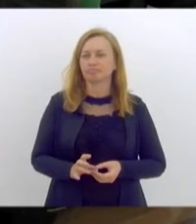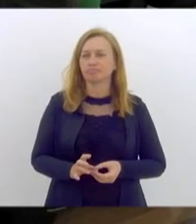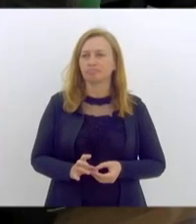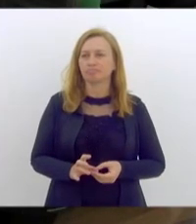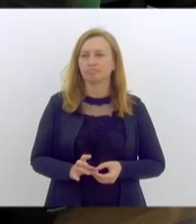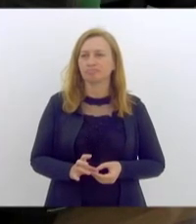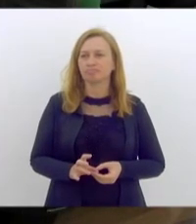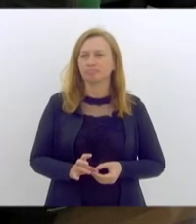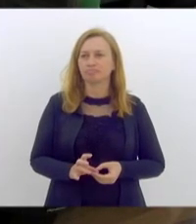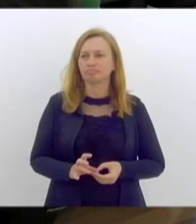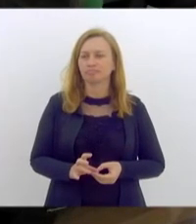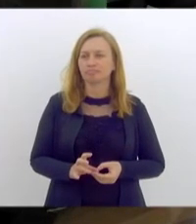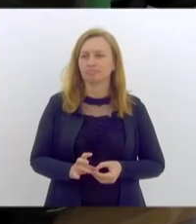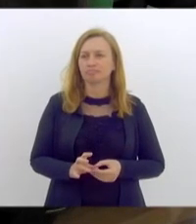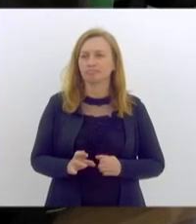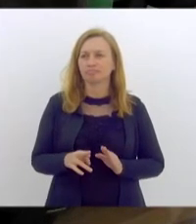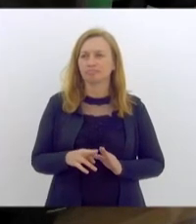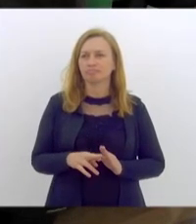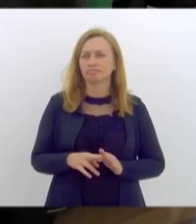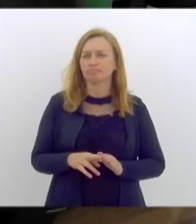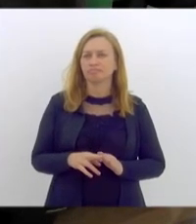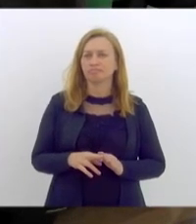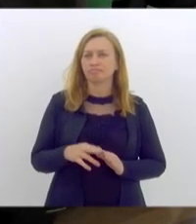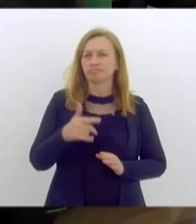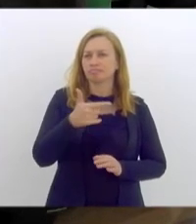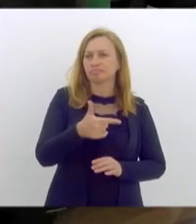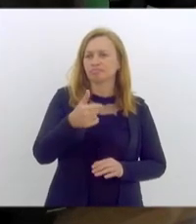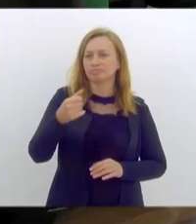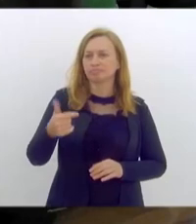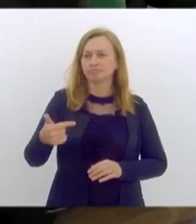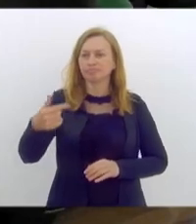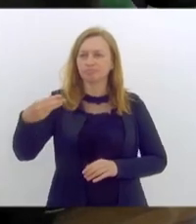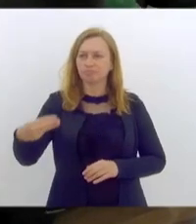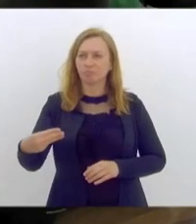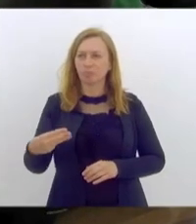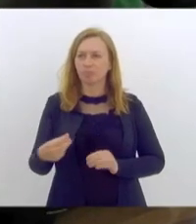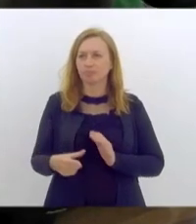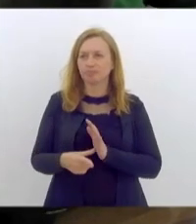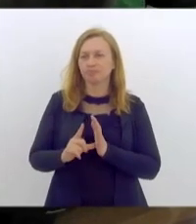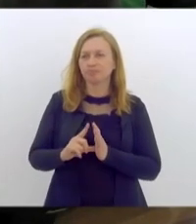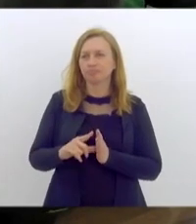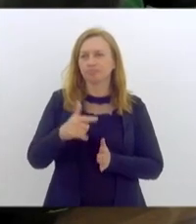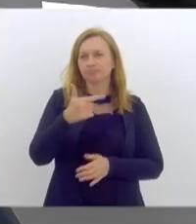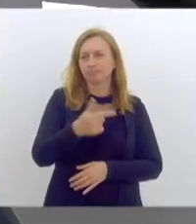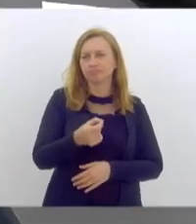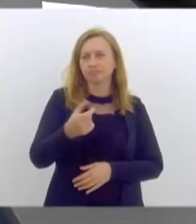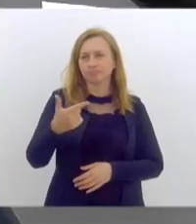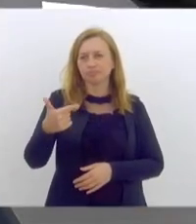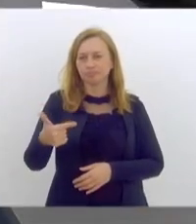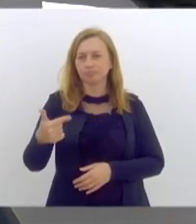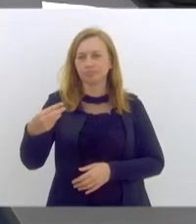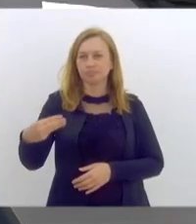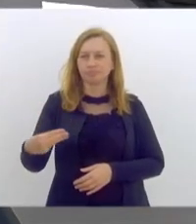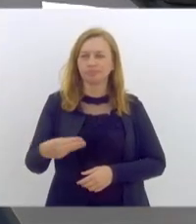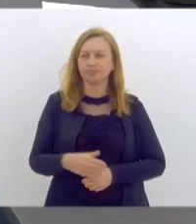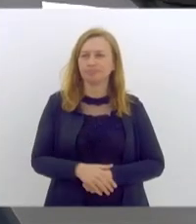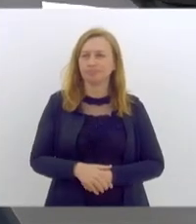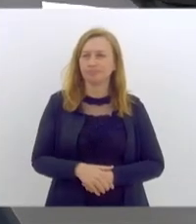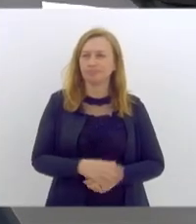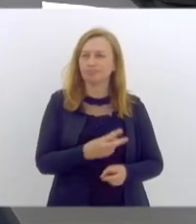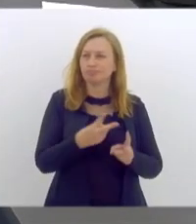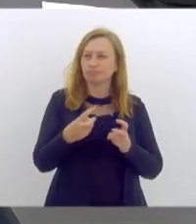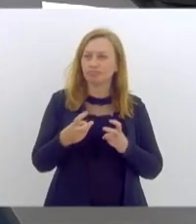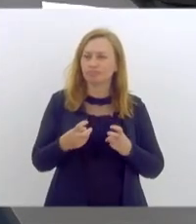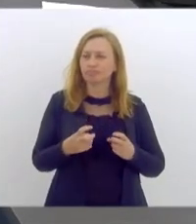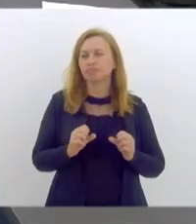a revisão para 2023 com PPA anterior 2023 e eu